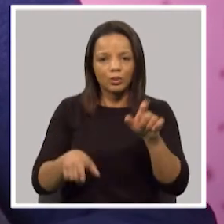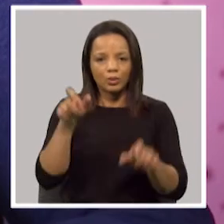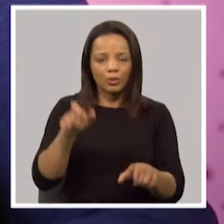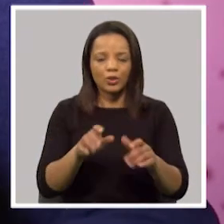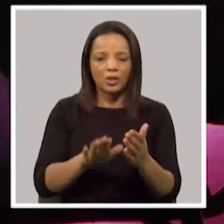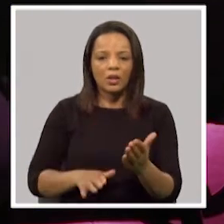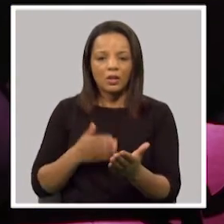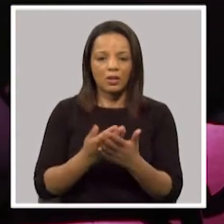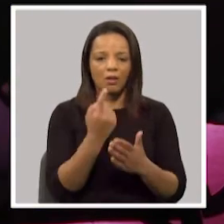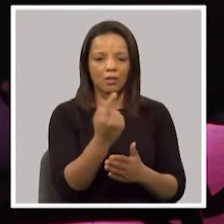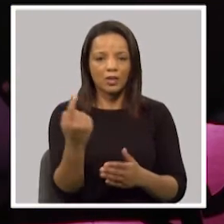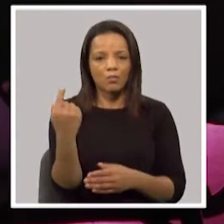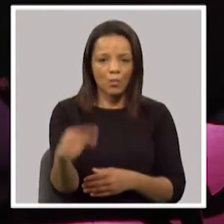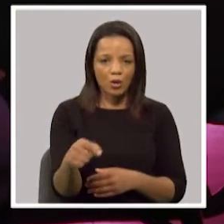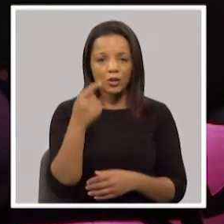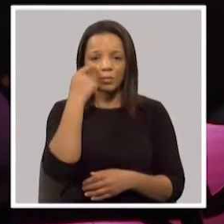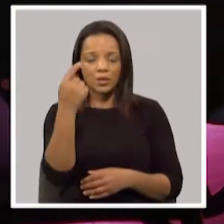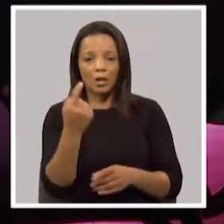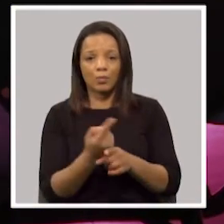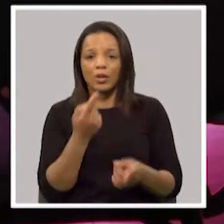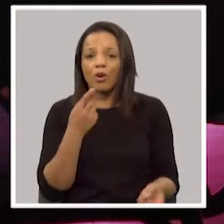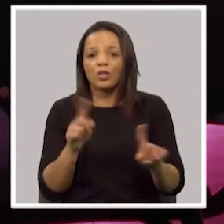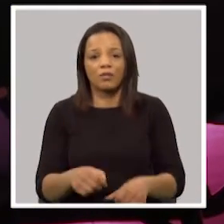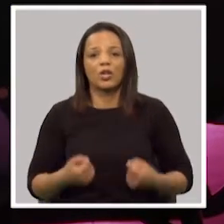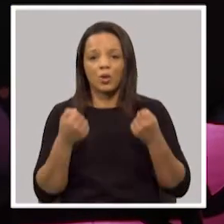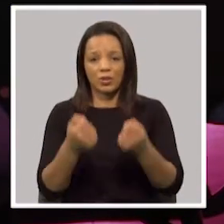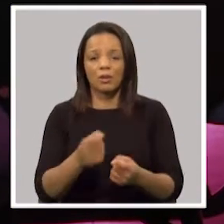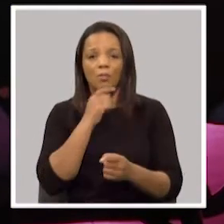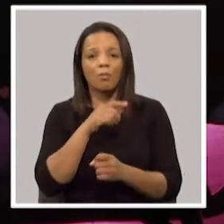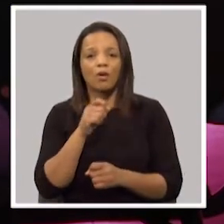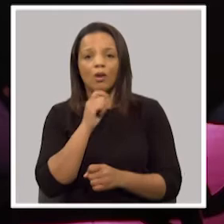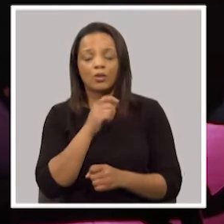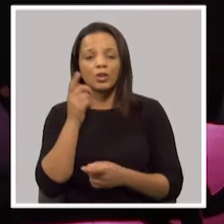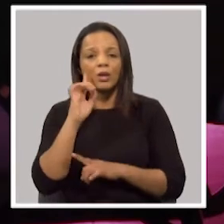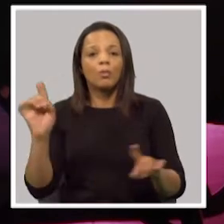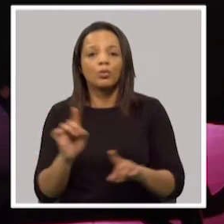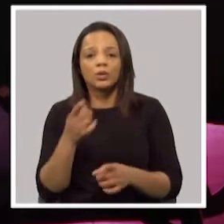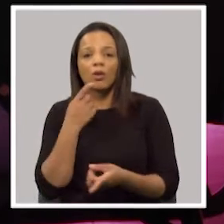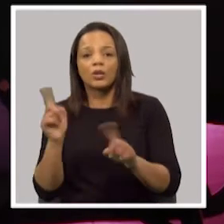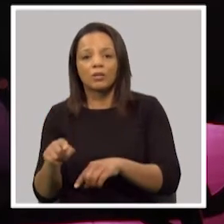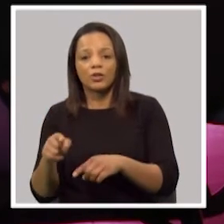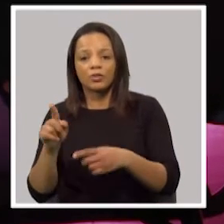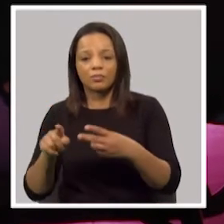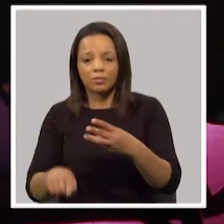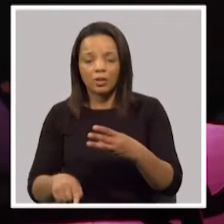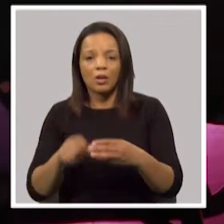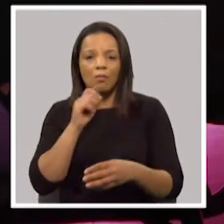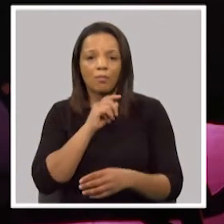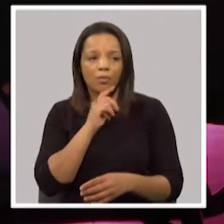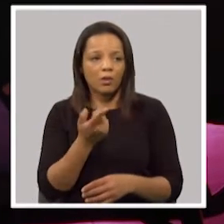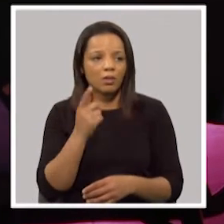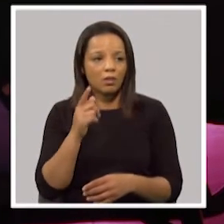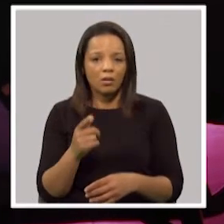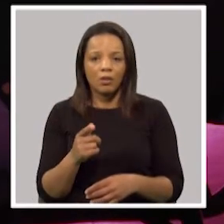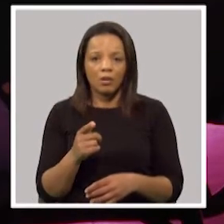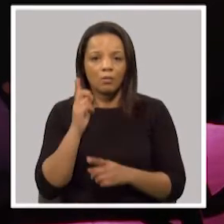fazem o programa, que tornam cada programa único e especial, porque não dá para repetir, não é? Podemos repetir músicas, a Rádio B pode pegar na música, a Rádio A passa a